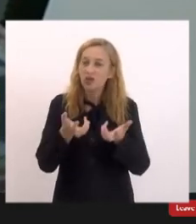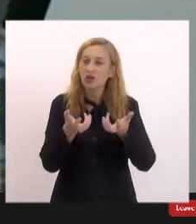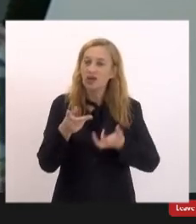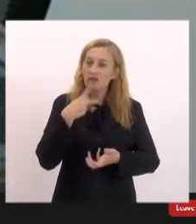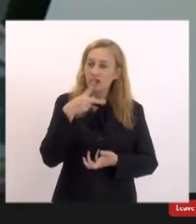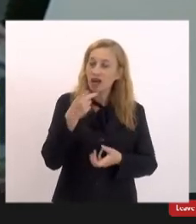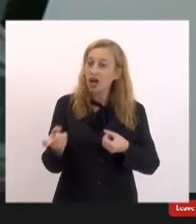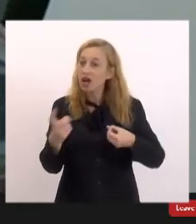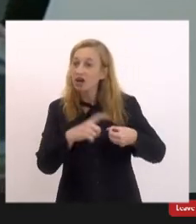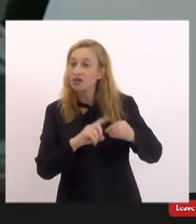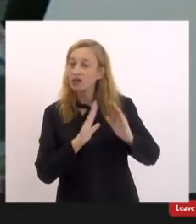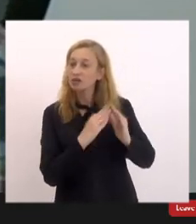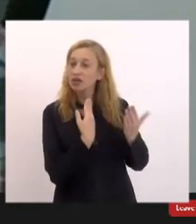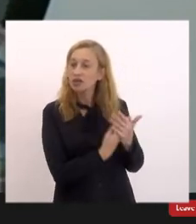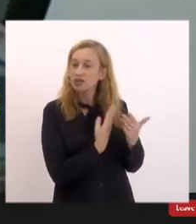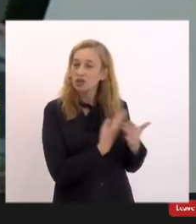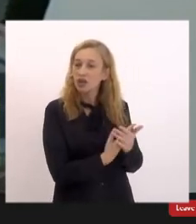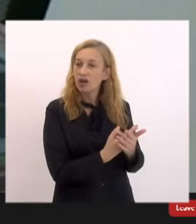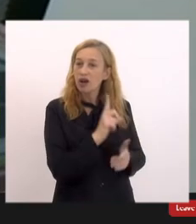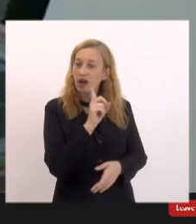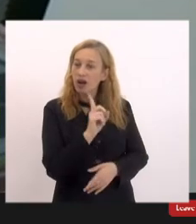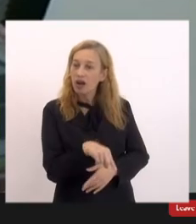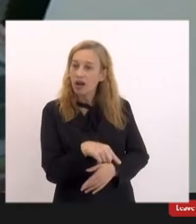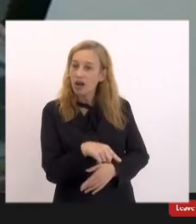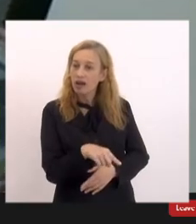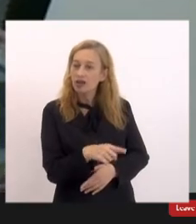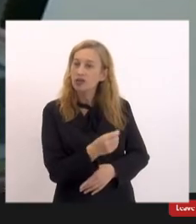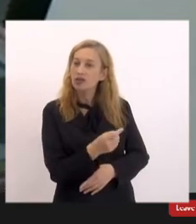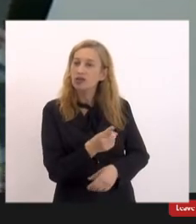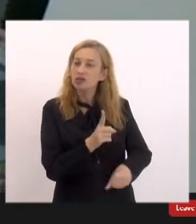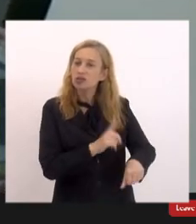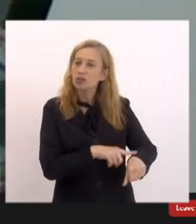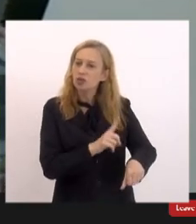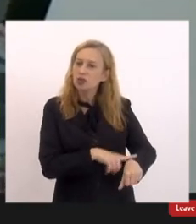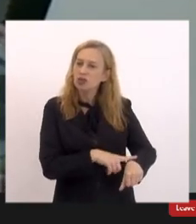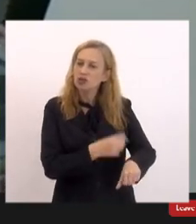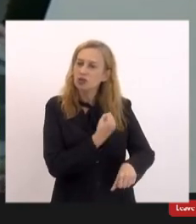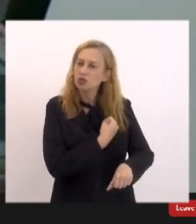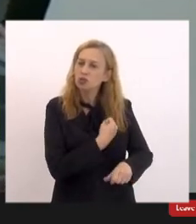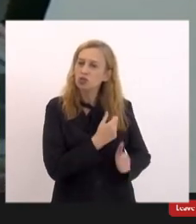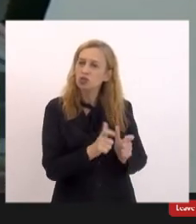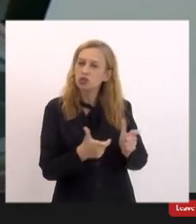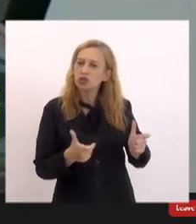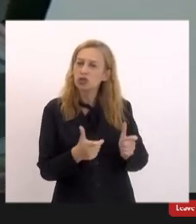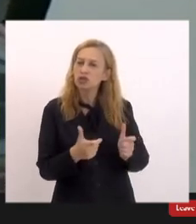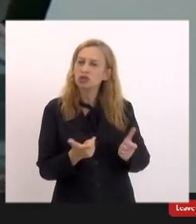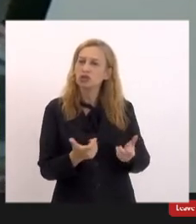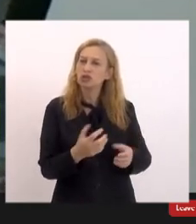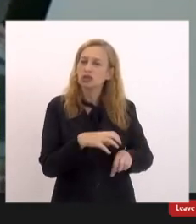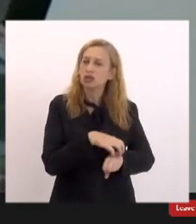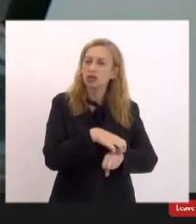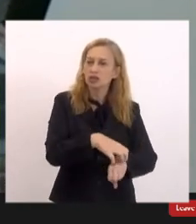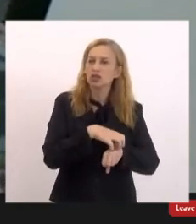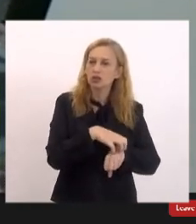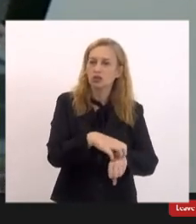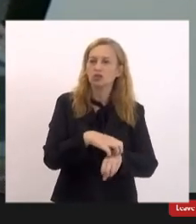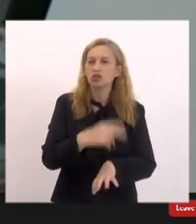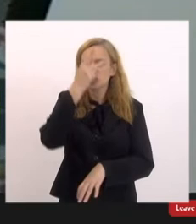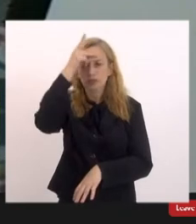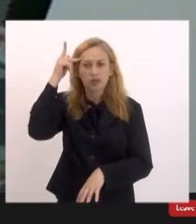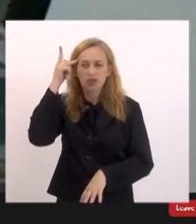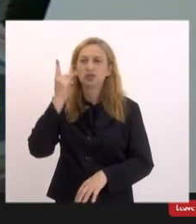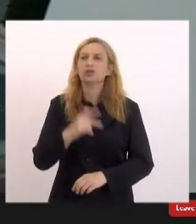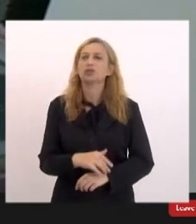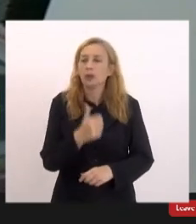o retorno às aulas é sempre momento em que você tem aumento em transporte público de pessoas